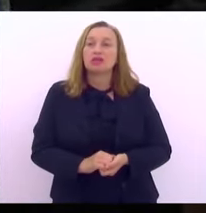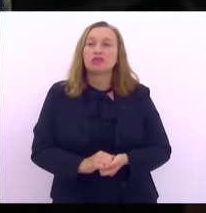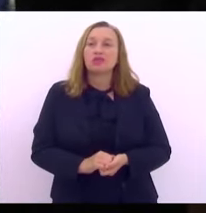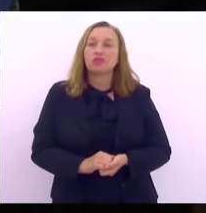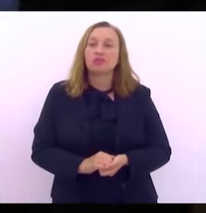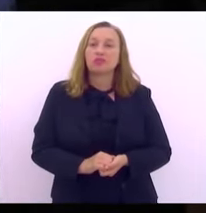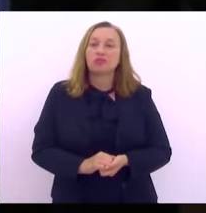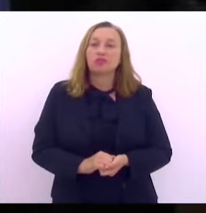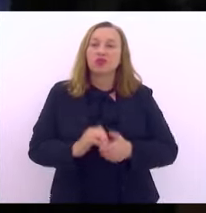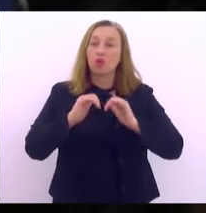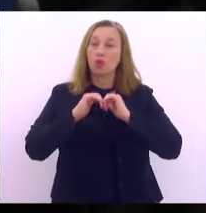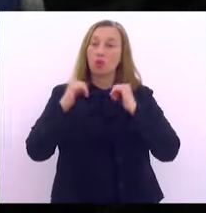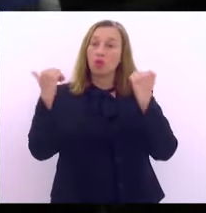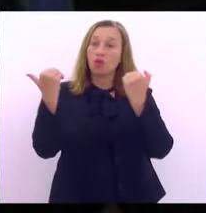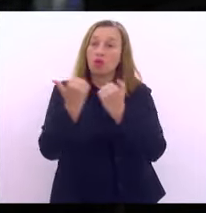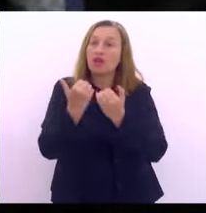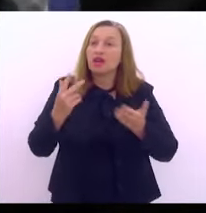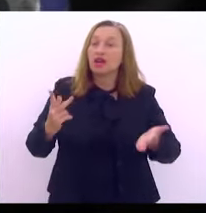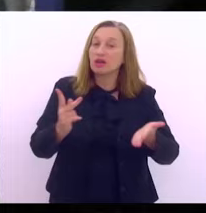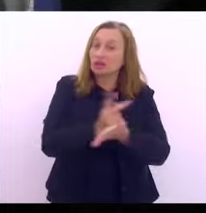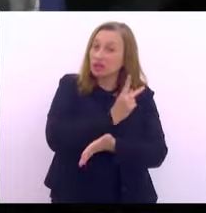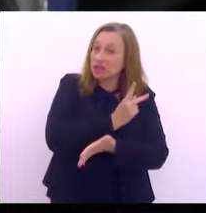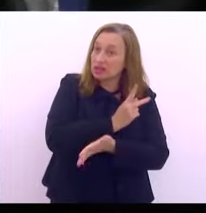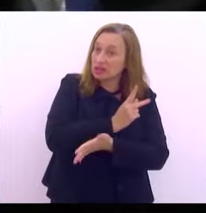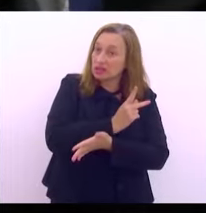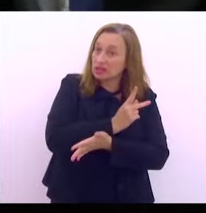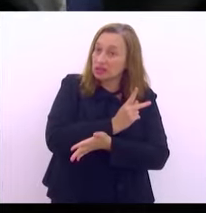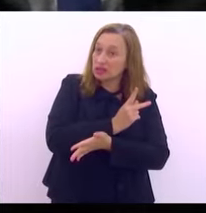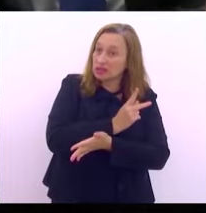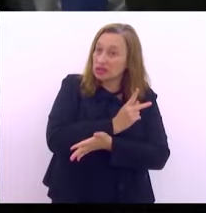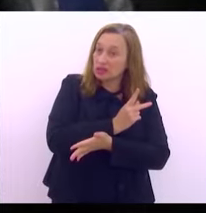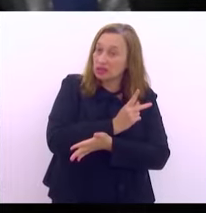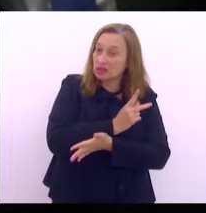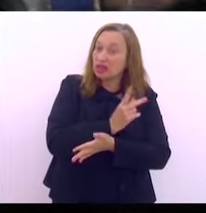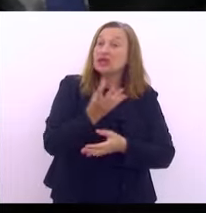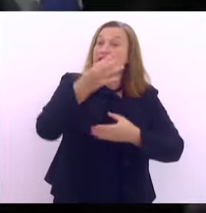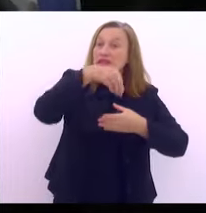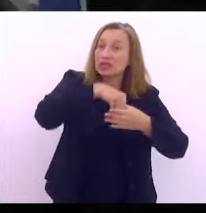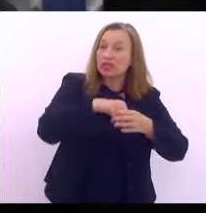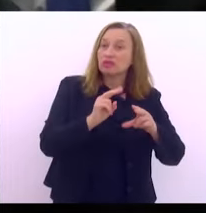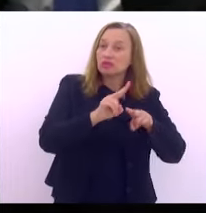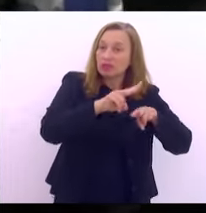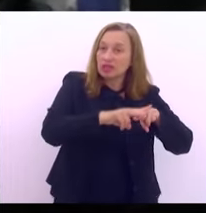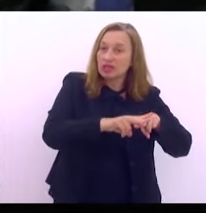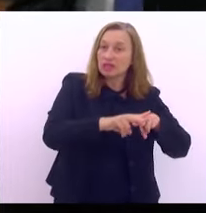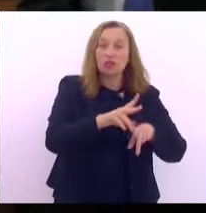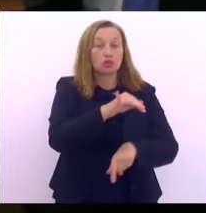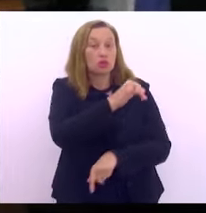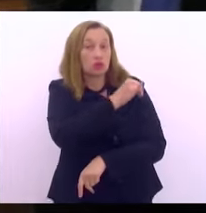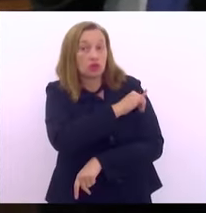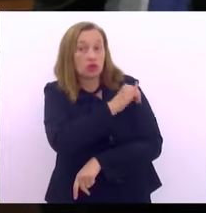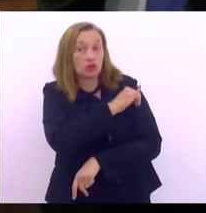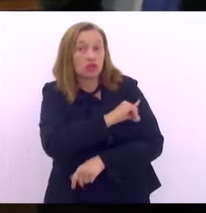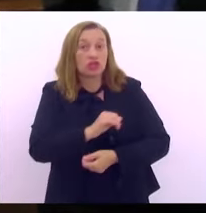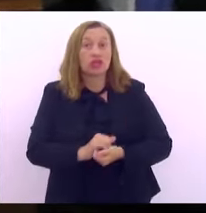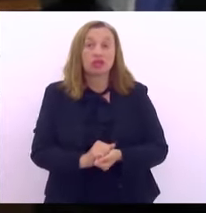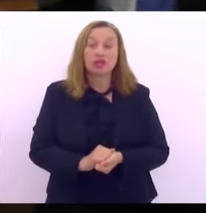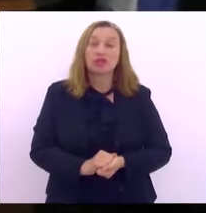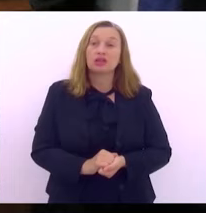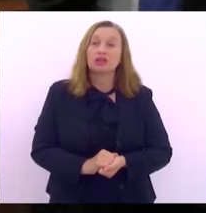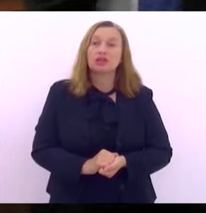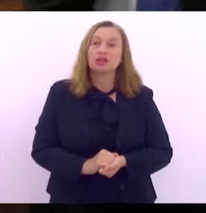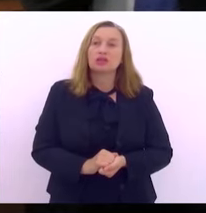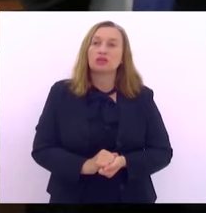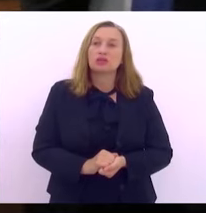uma conferência acontecesse, uma videoconferência acontecesse dentro de um presídio no Rio de Janeiro, o que fez com que